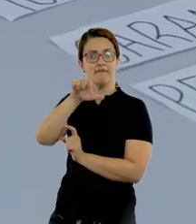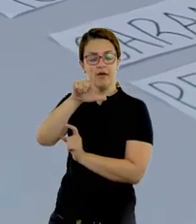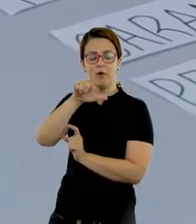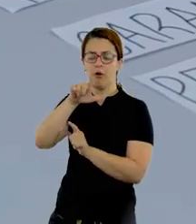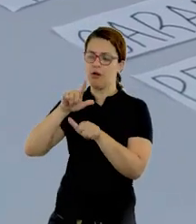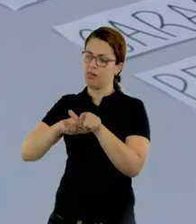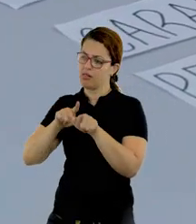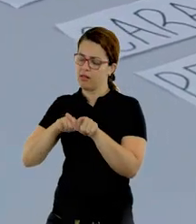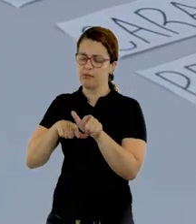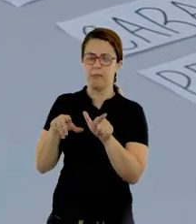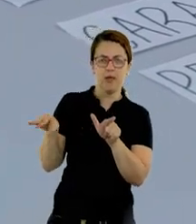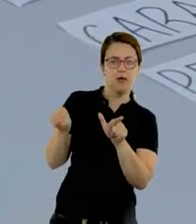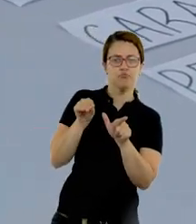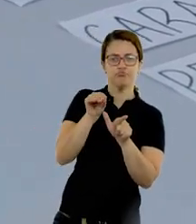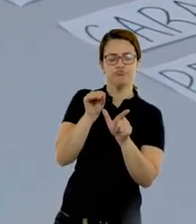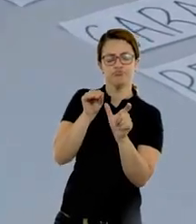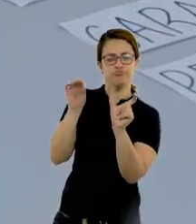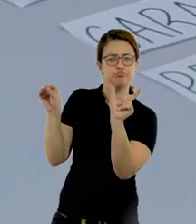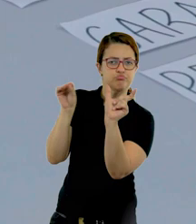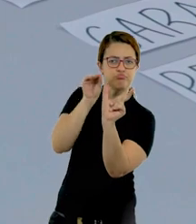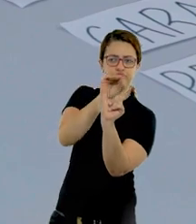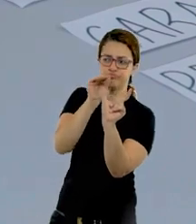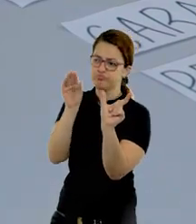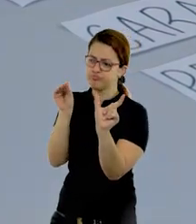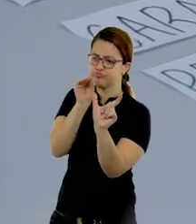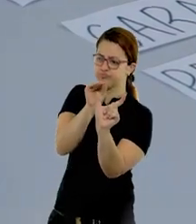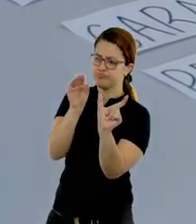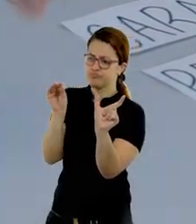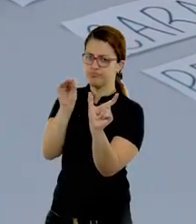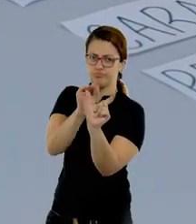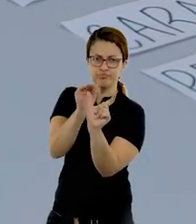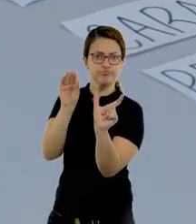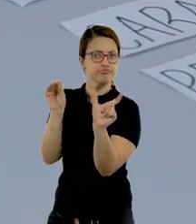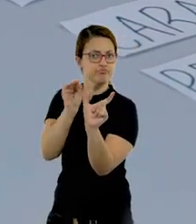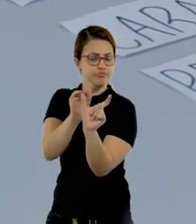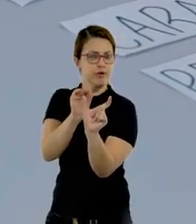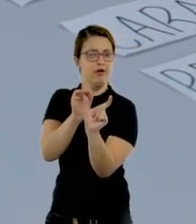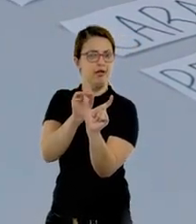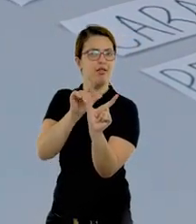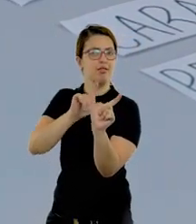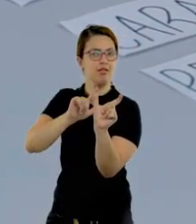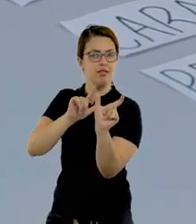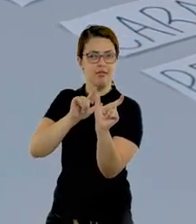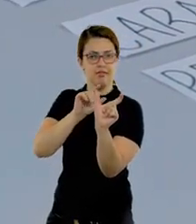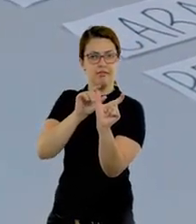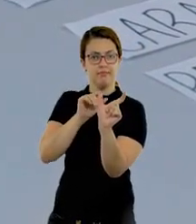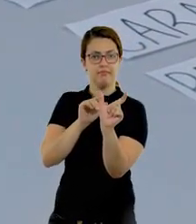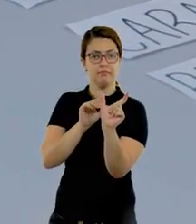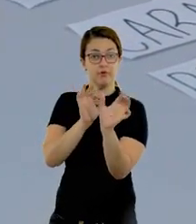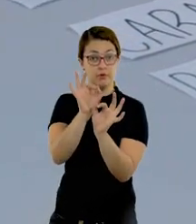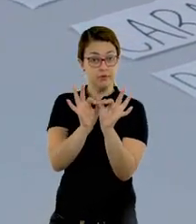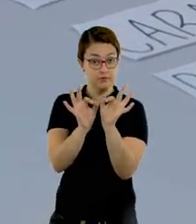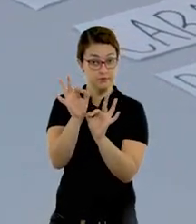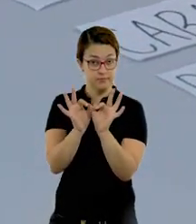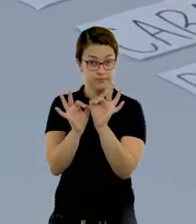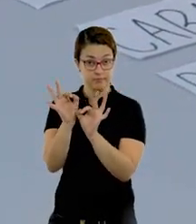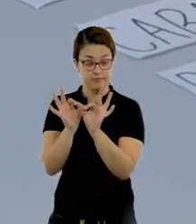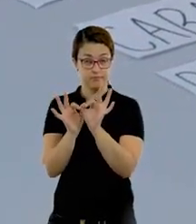cascavel. cascavel.